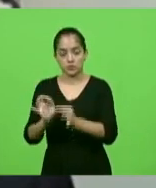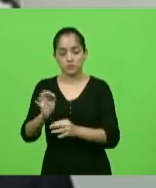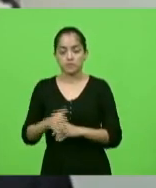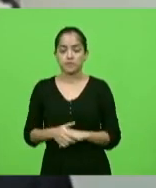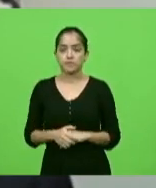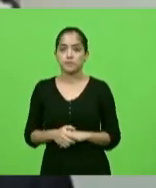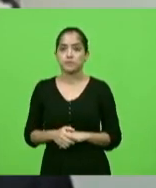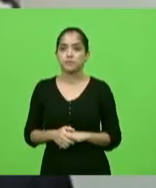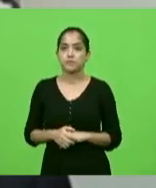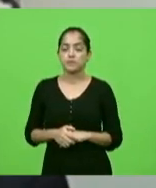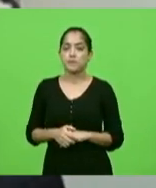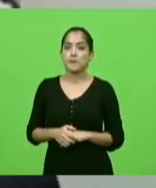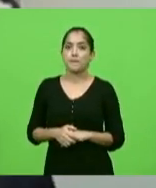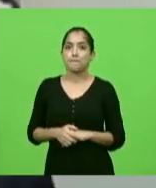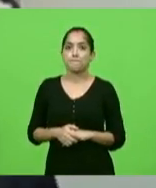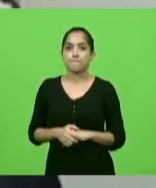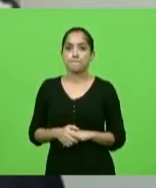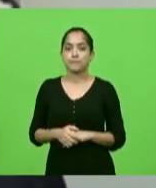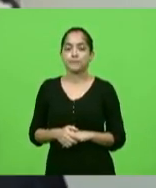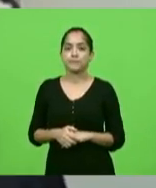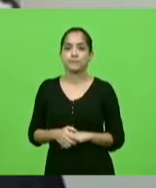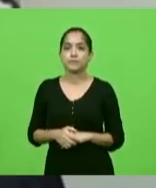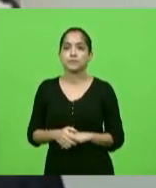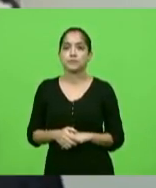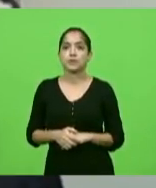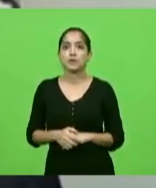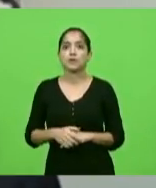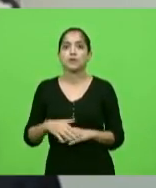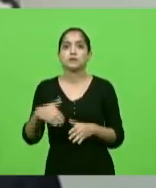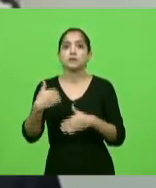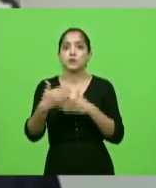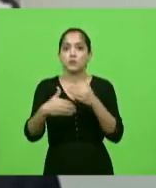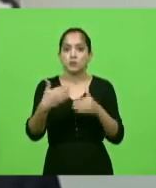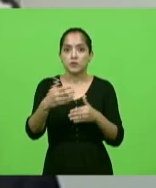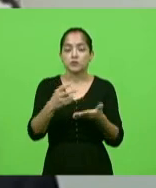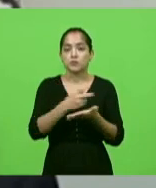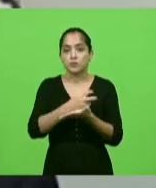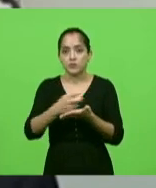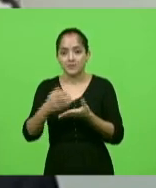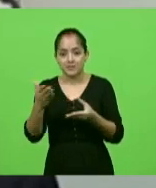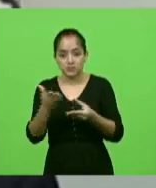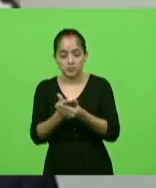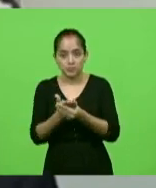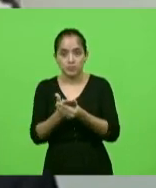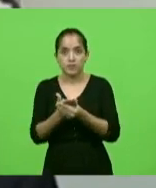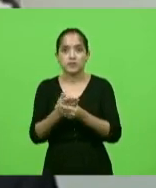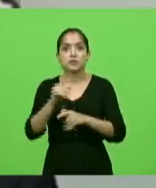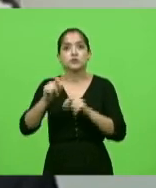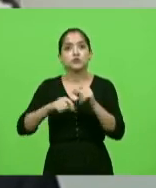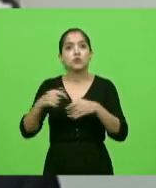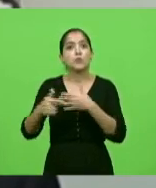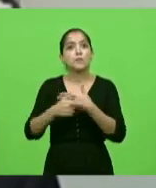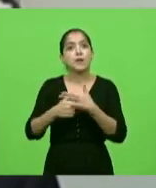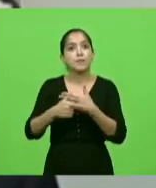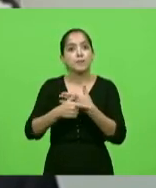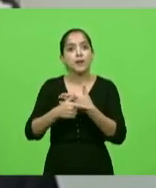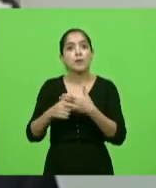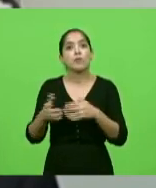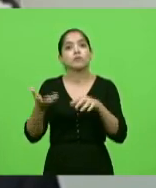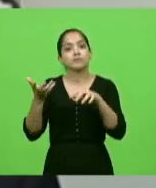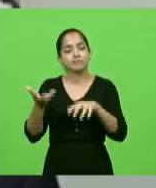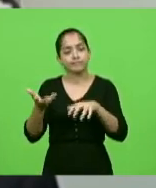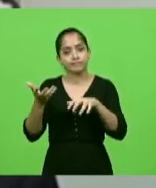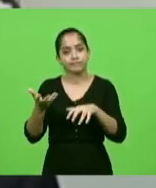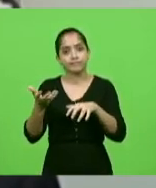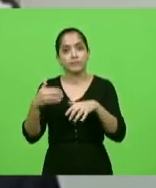Presidente da República e o rito do processo de impeachment portanto nesta fase reproduz o papel atribuído ao